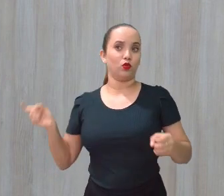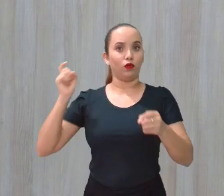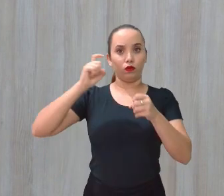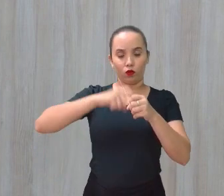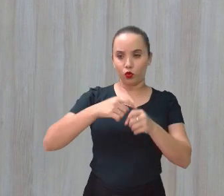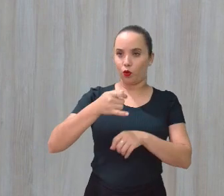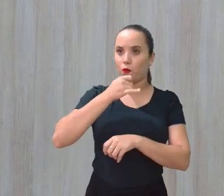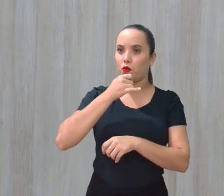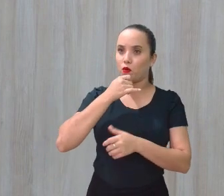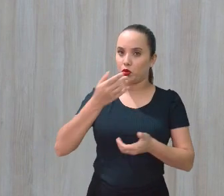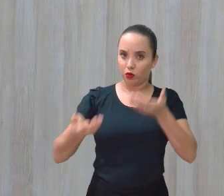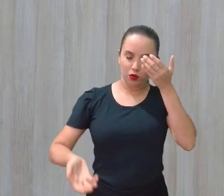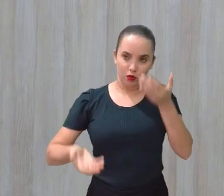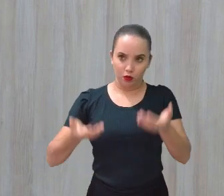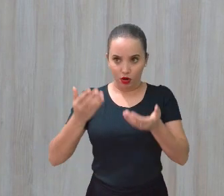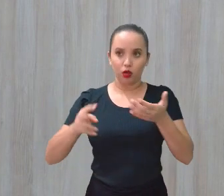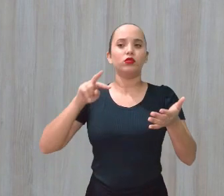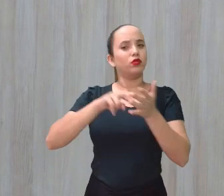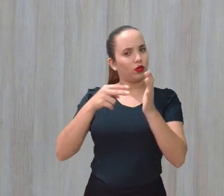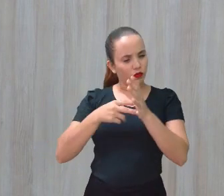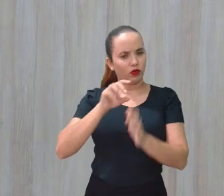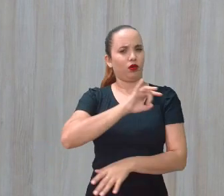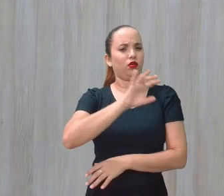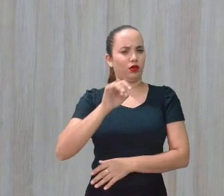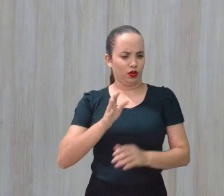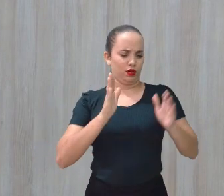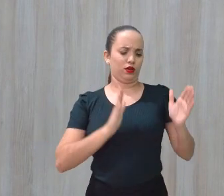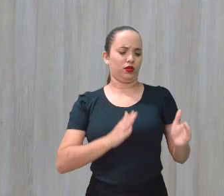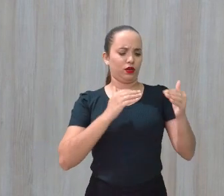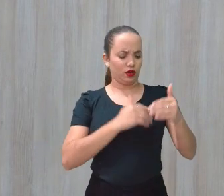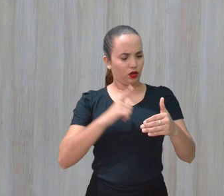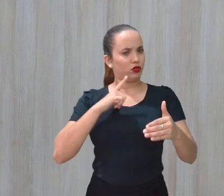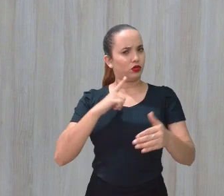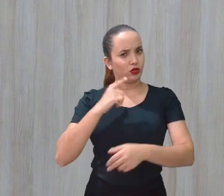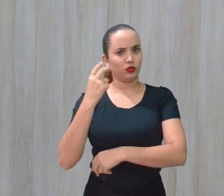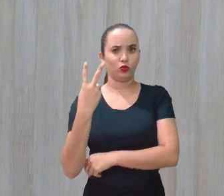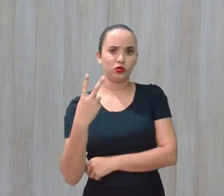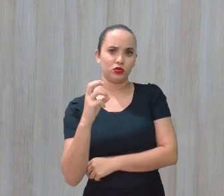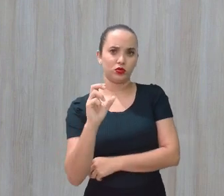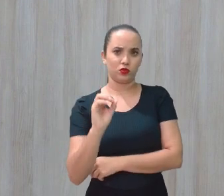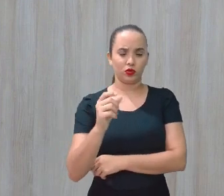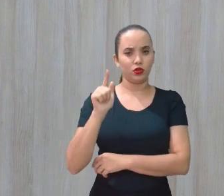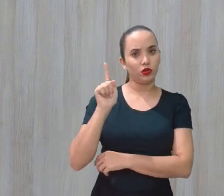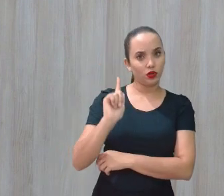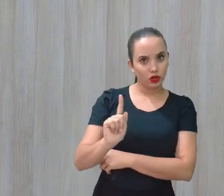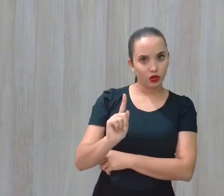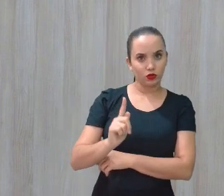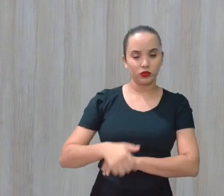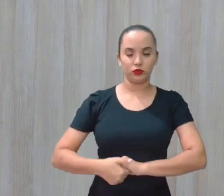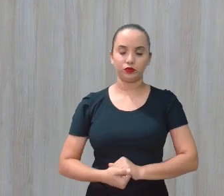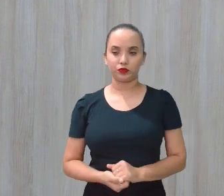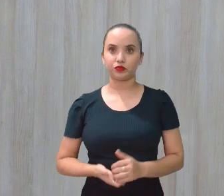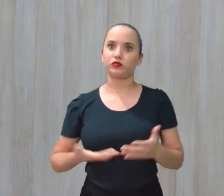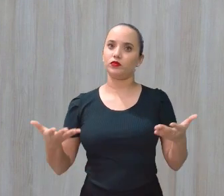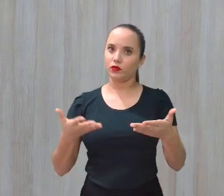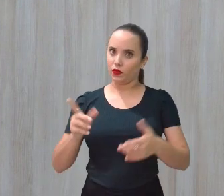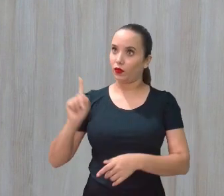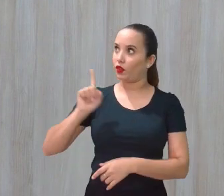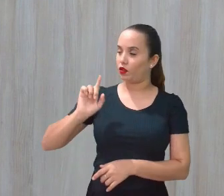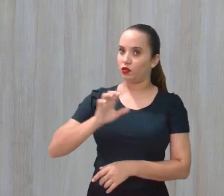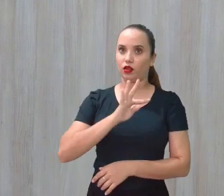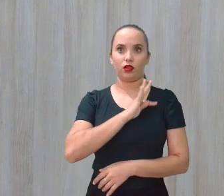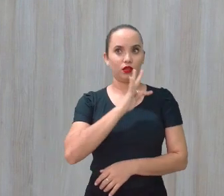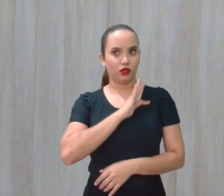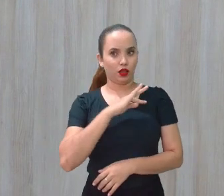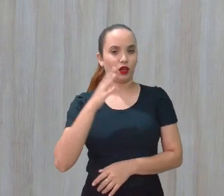cada caixa daquela pesa 250 gramas, tá certo? Então, essa é a técnica que a gente viu para resolver